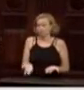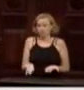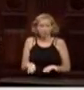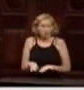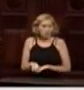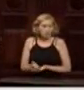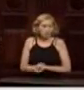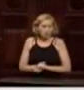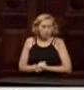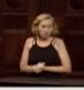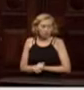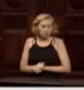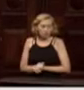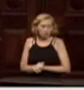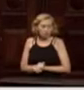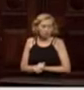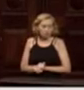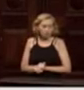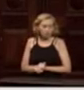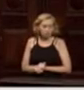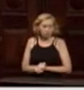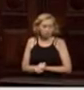deve considerar